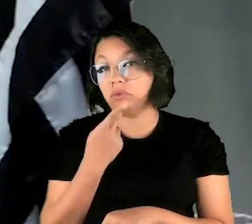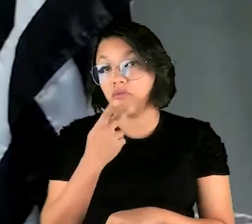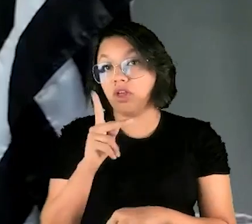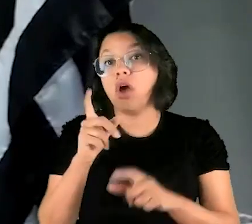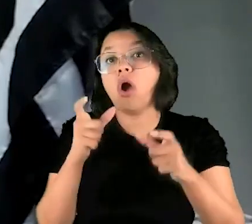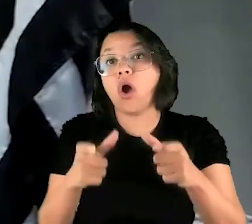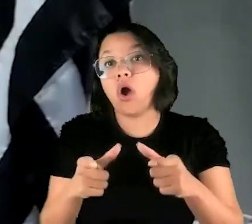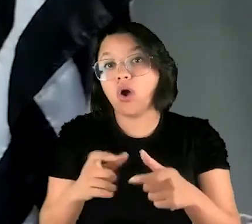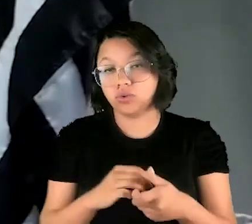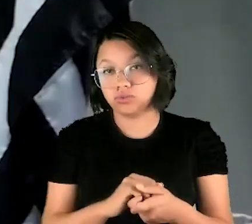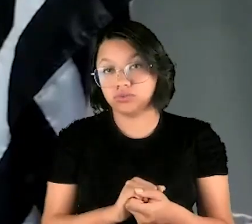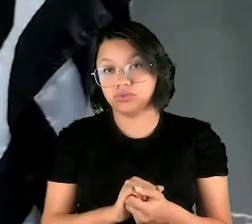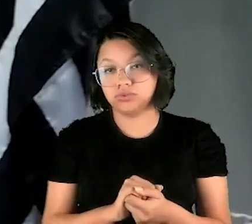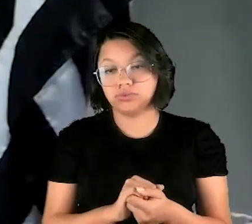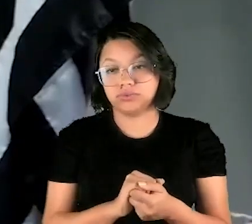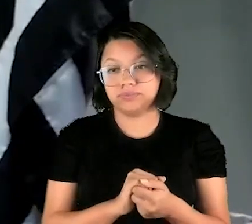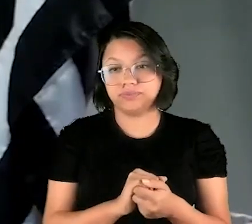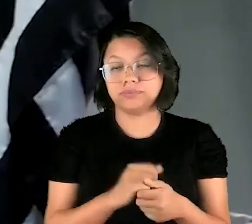tratamento,